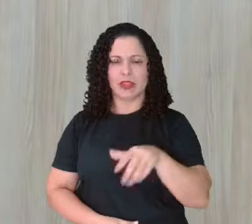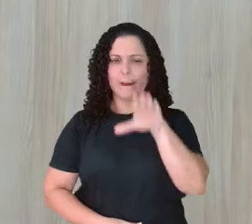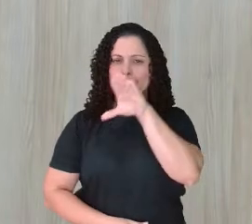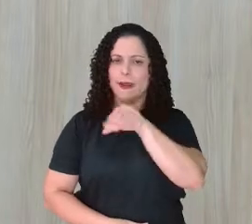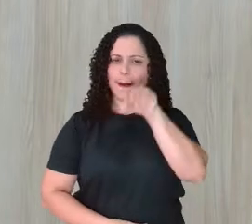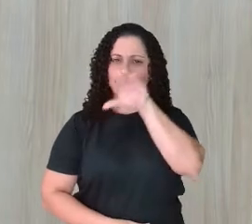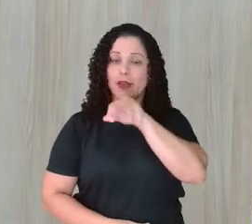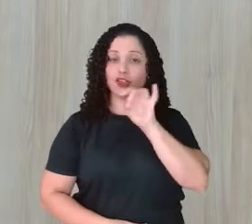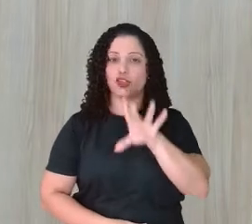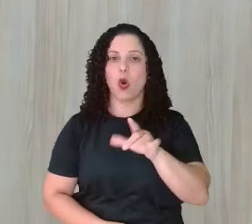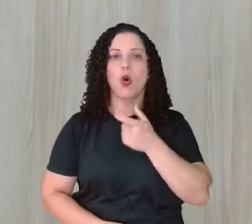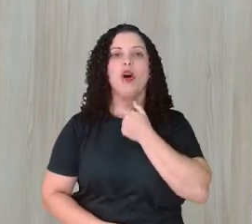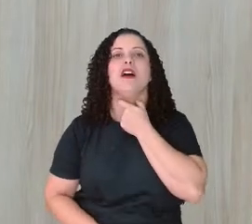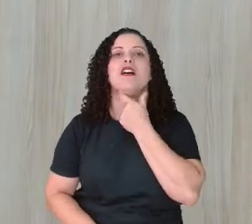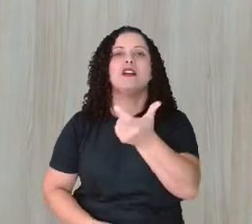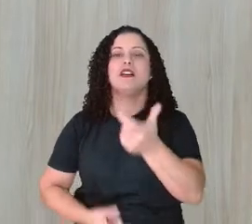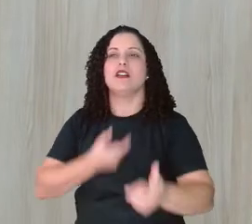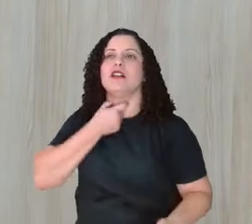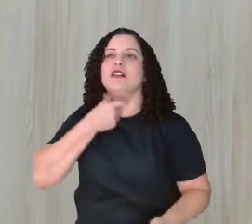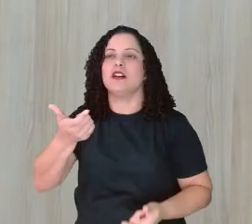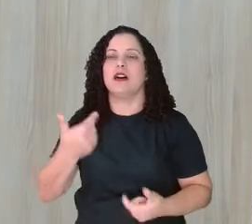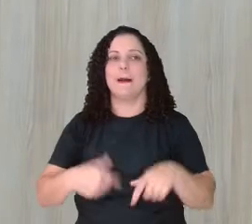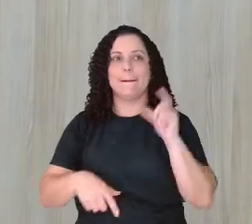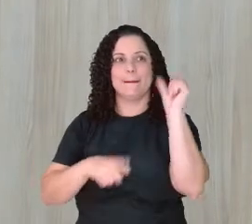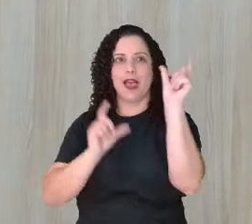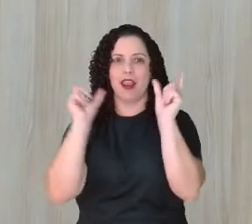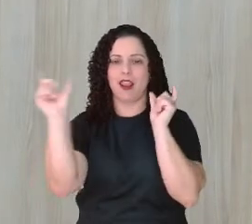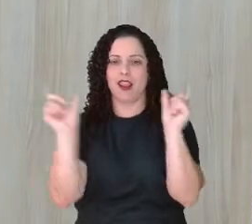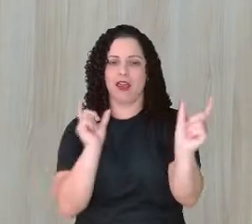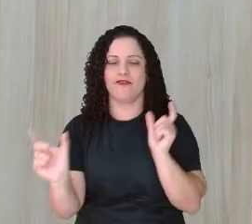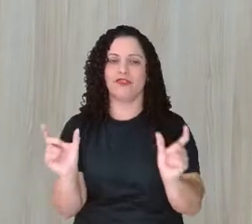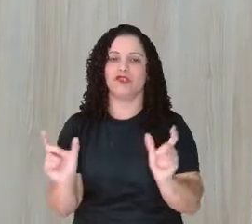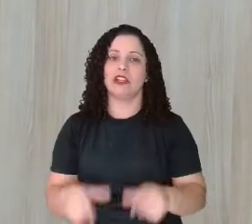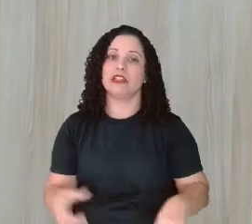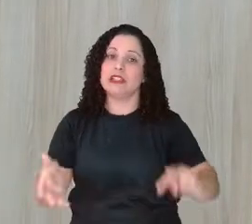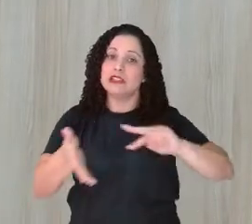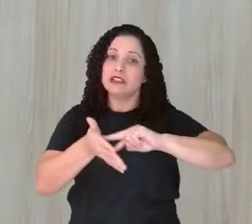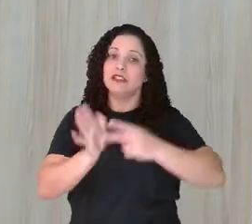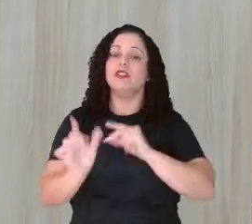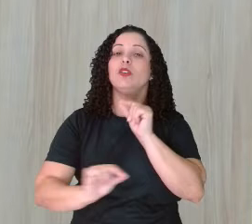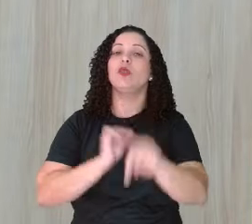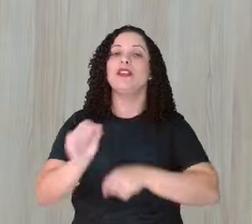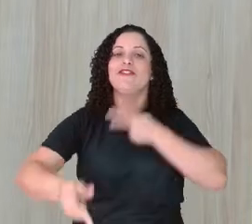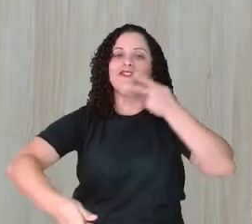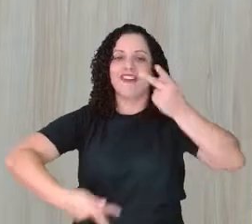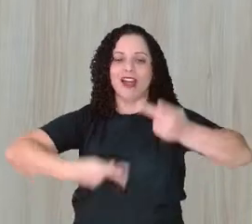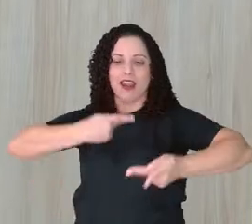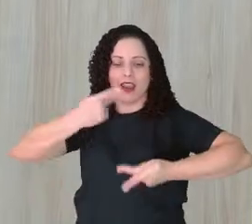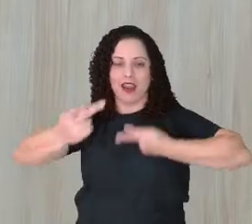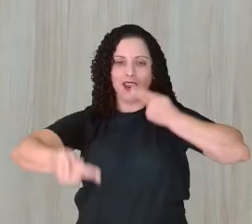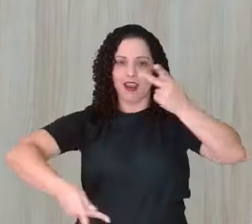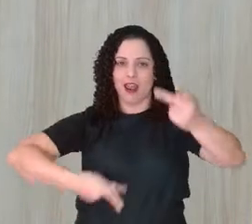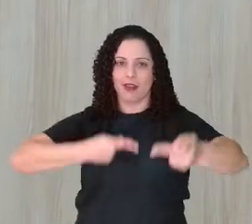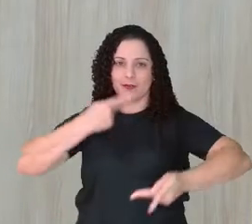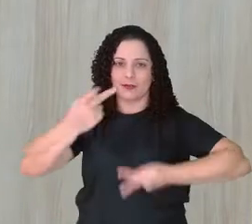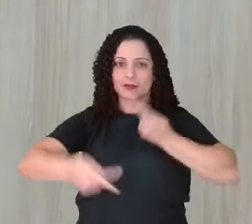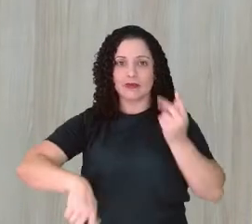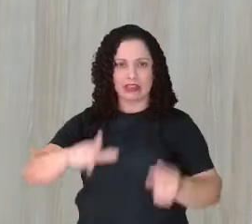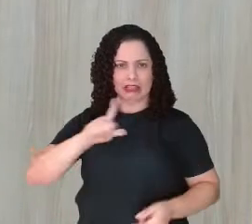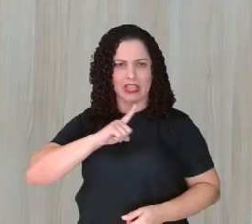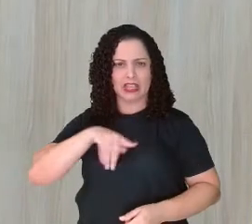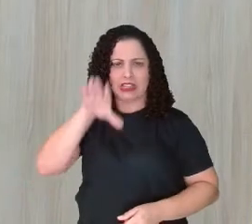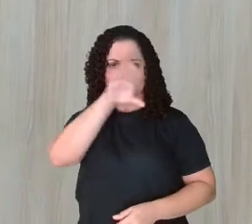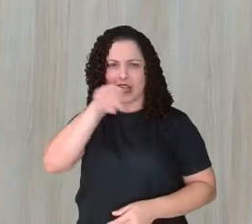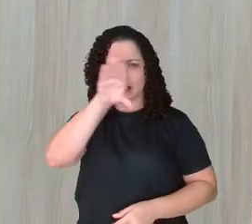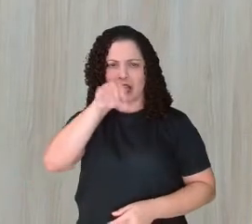é somente emitir sons e falar palavras, não. Saber falar significa conseguir produzir sentido naquele